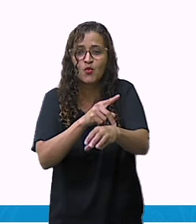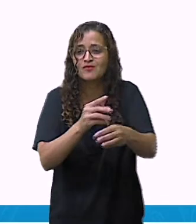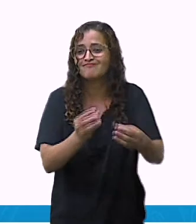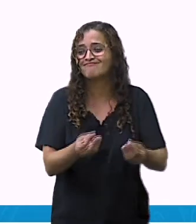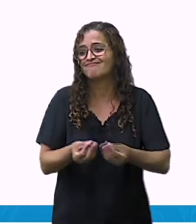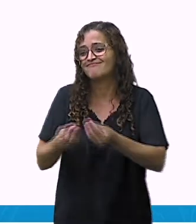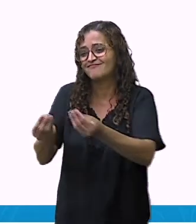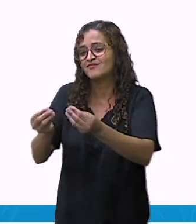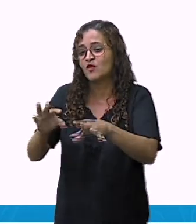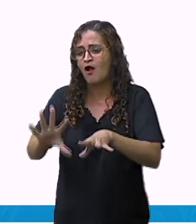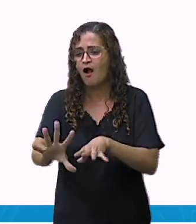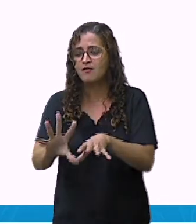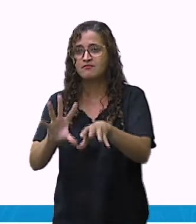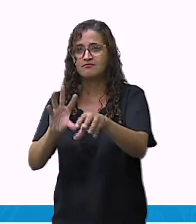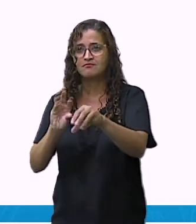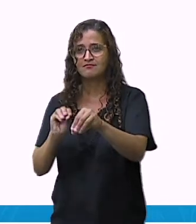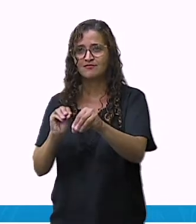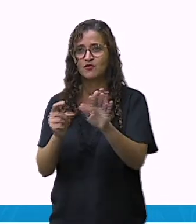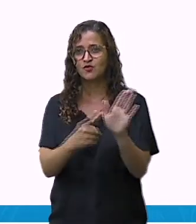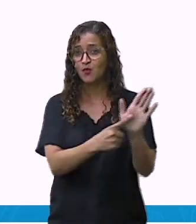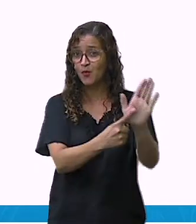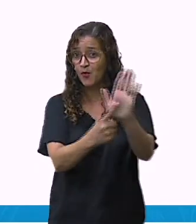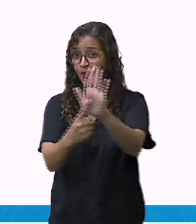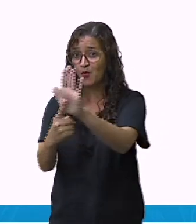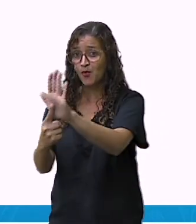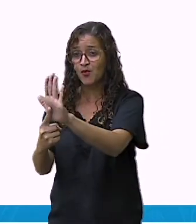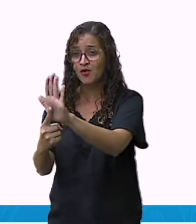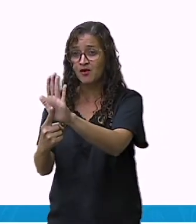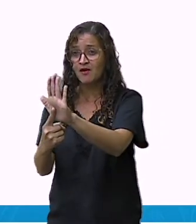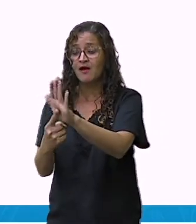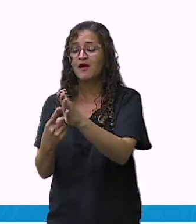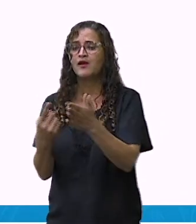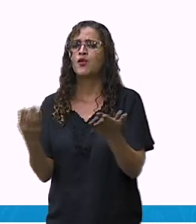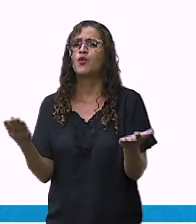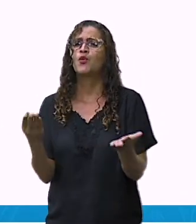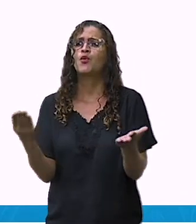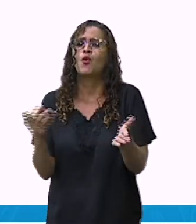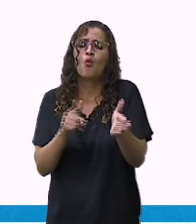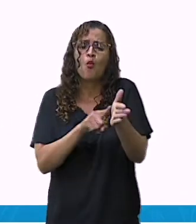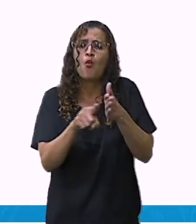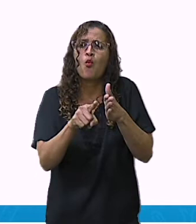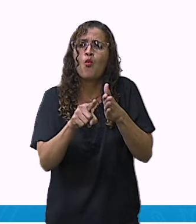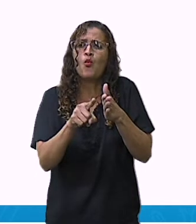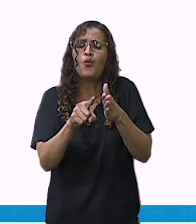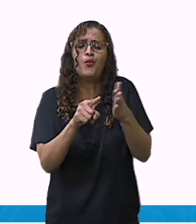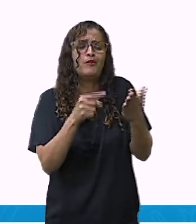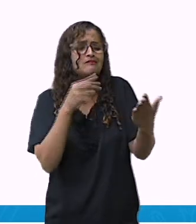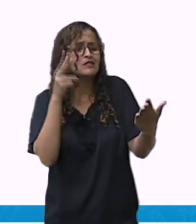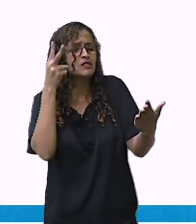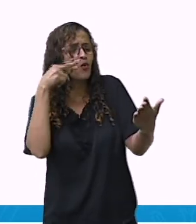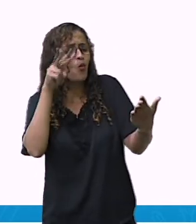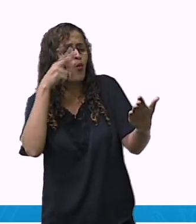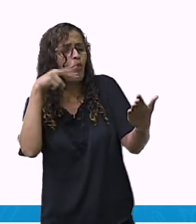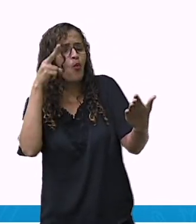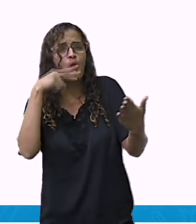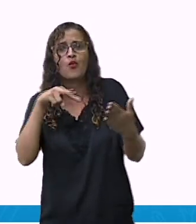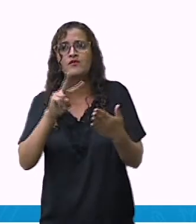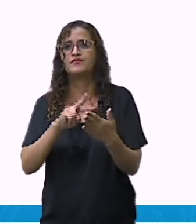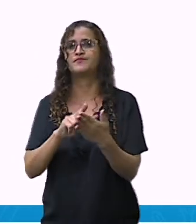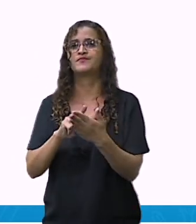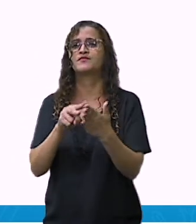formatura. Agora, a pergunta para a gente estar analisando é o seguinte: quais